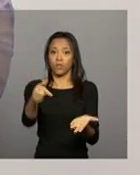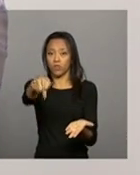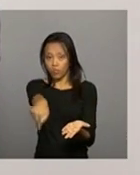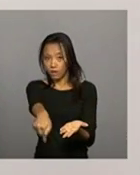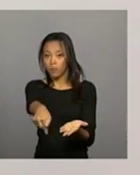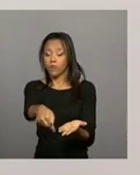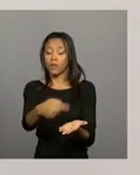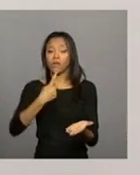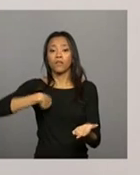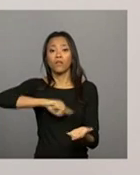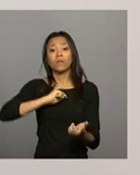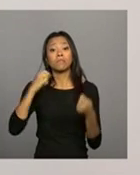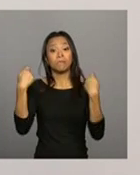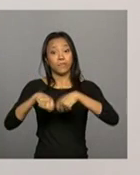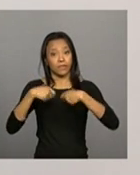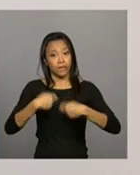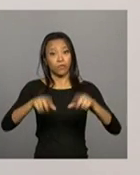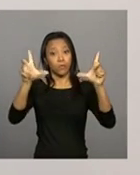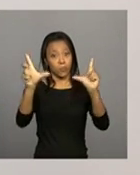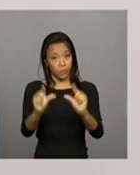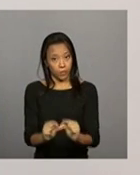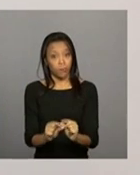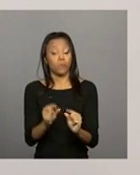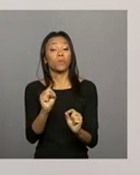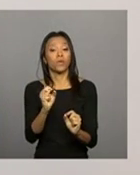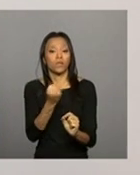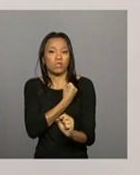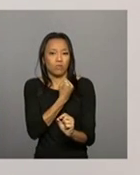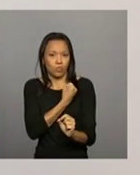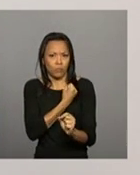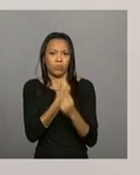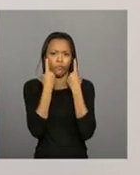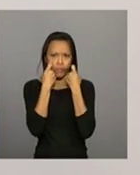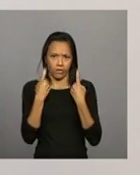E nós precisamos diminuir estes números.